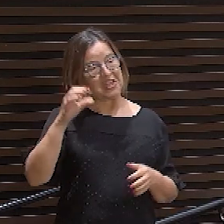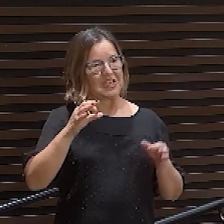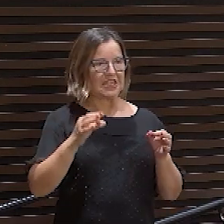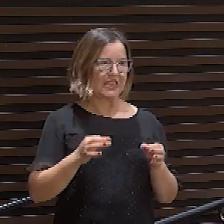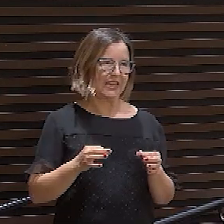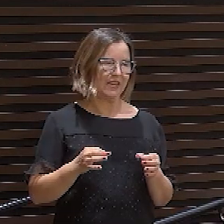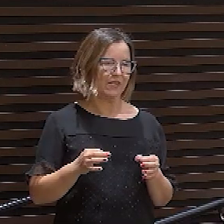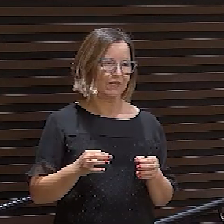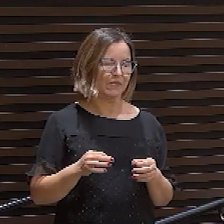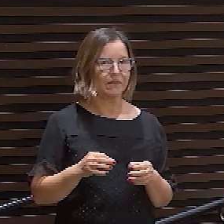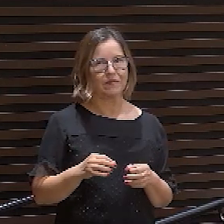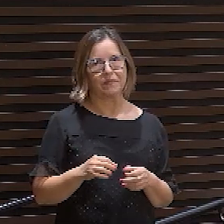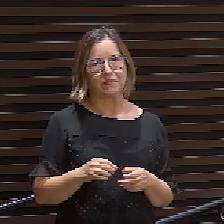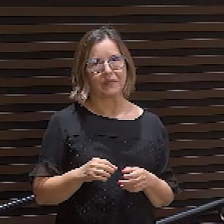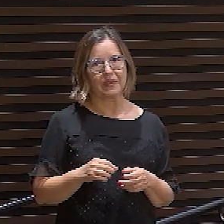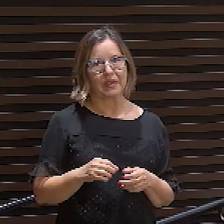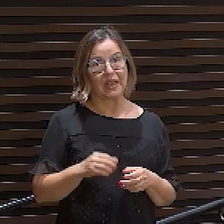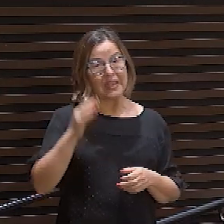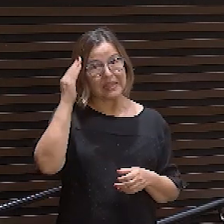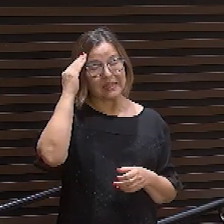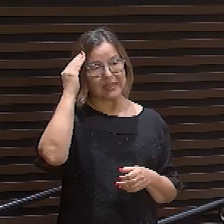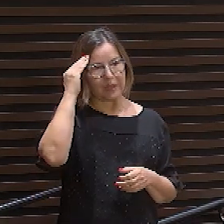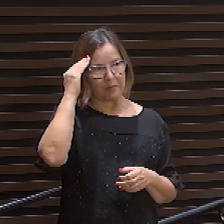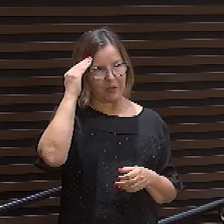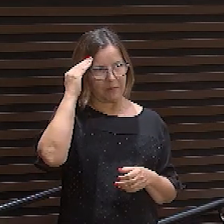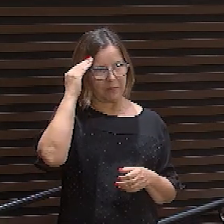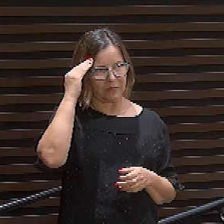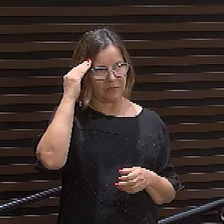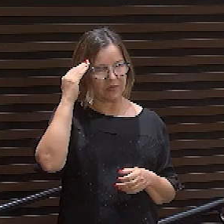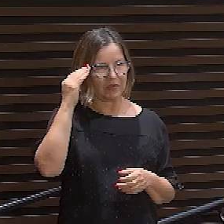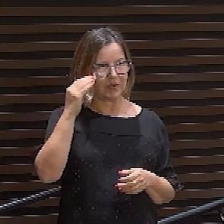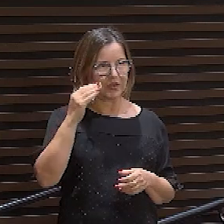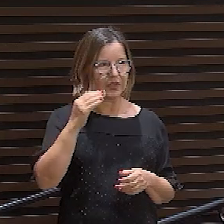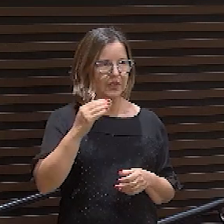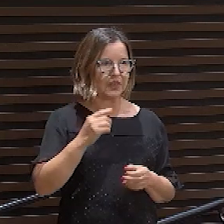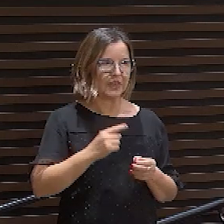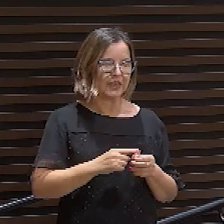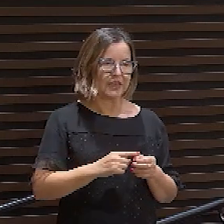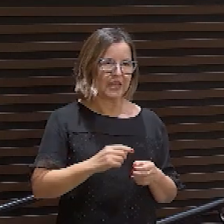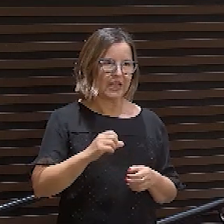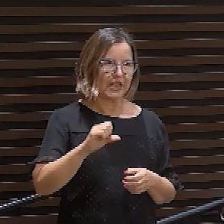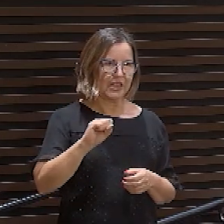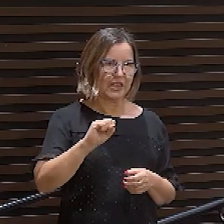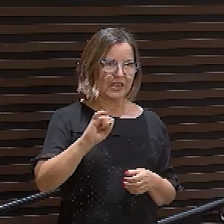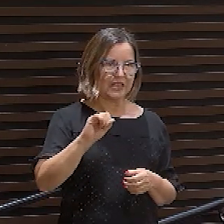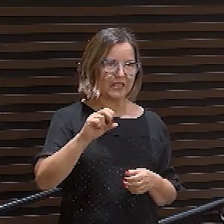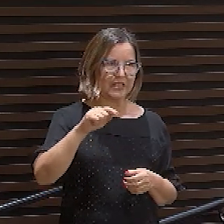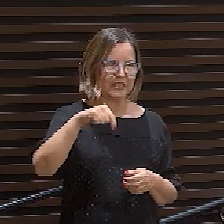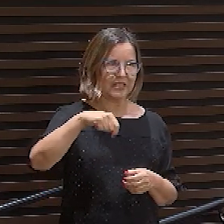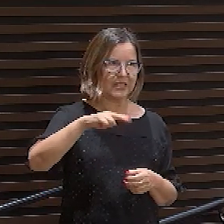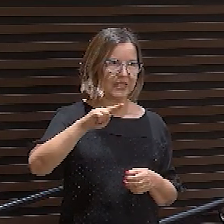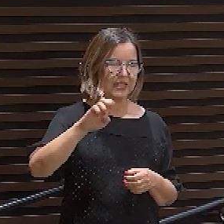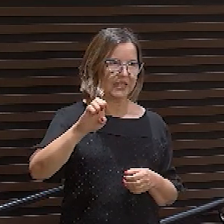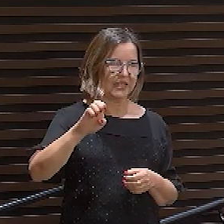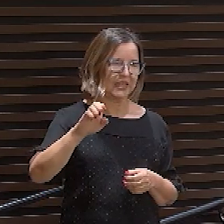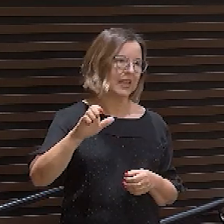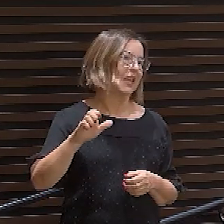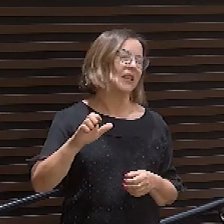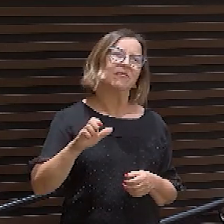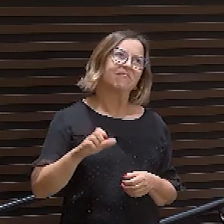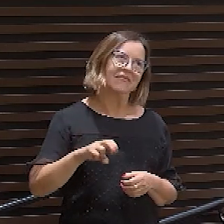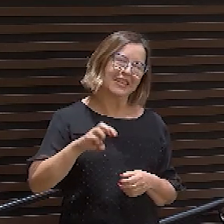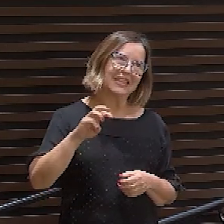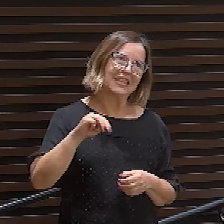de Siquém ele tinha 75, mas aqui alguns estudiosos acham que ele passou um